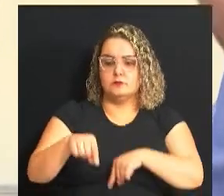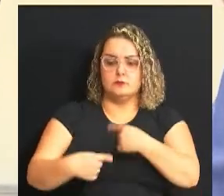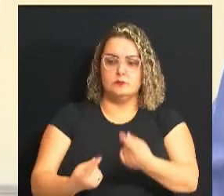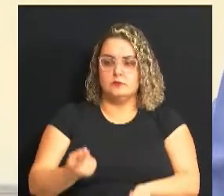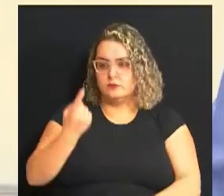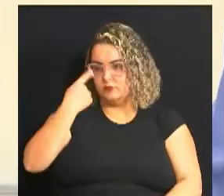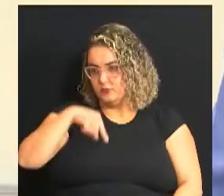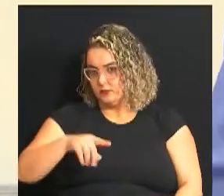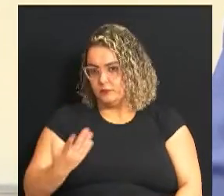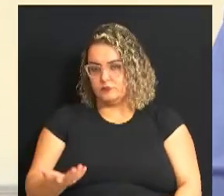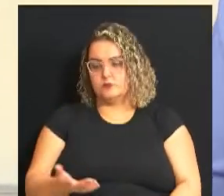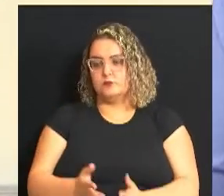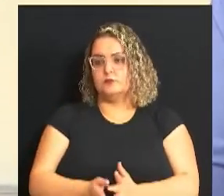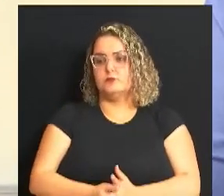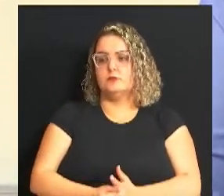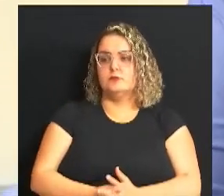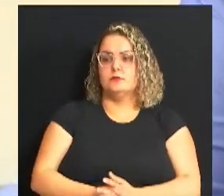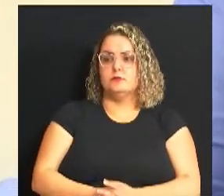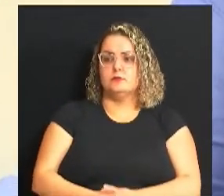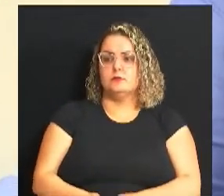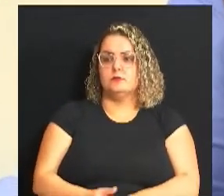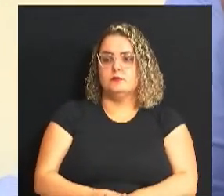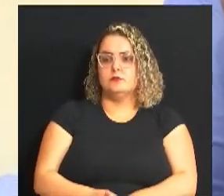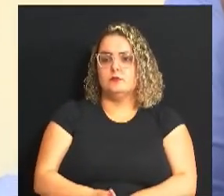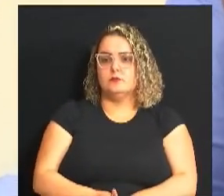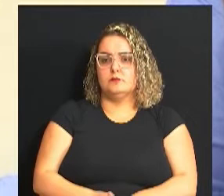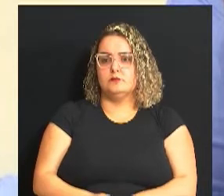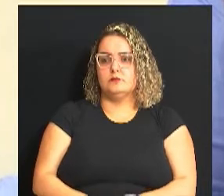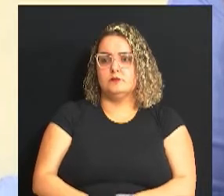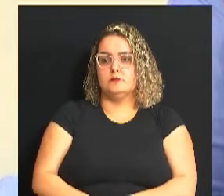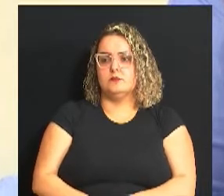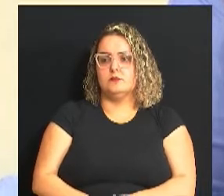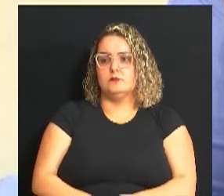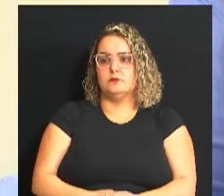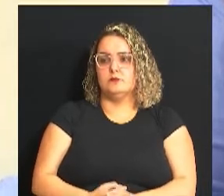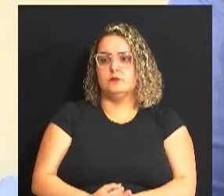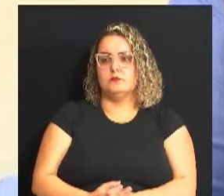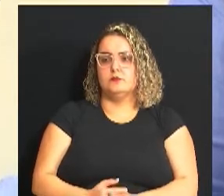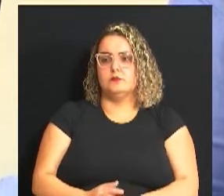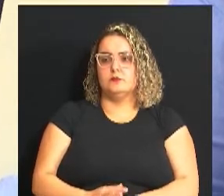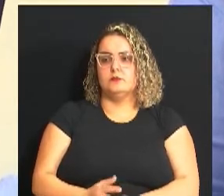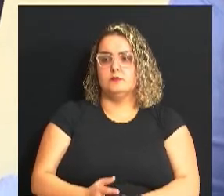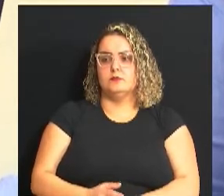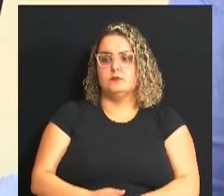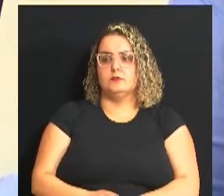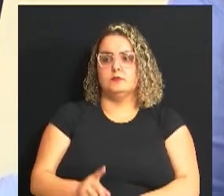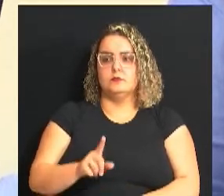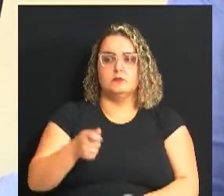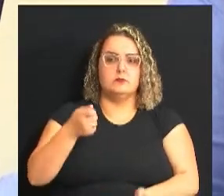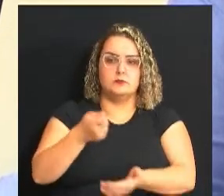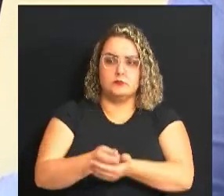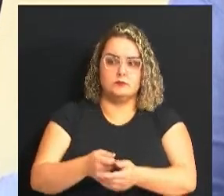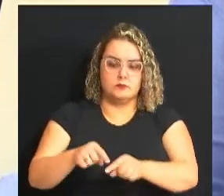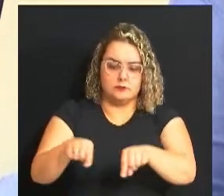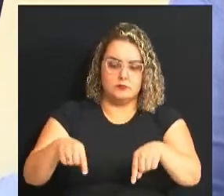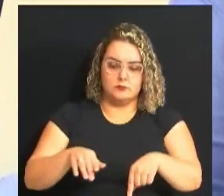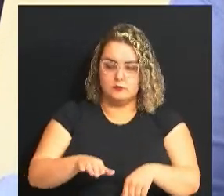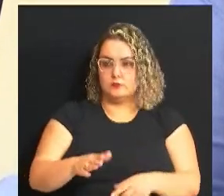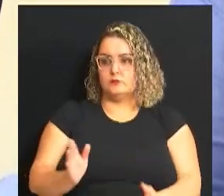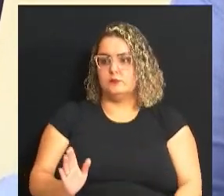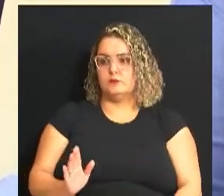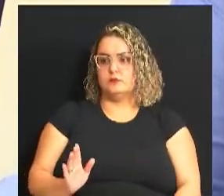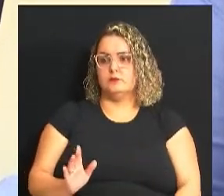outra configuração, né? Você não é obrigado a adquirir garagem se você já optou de não